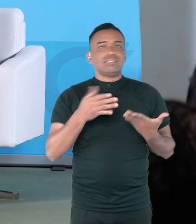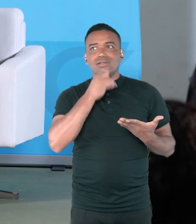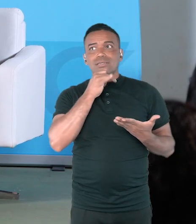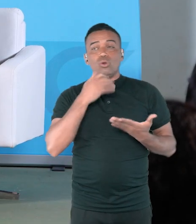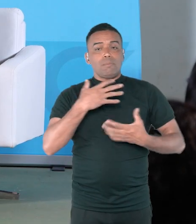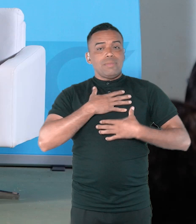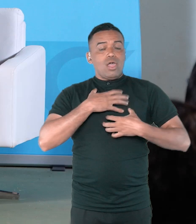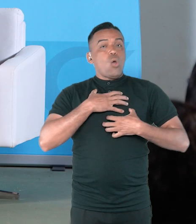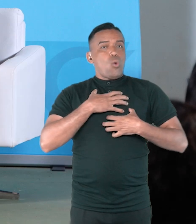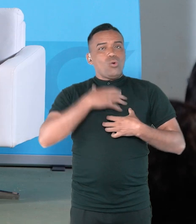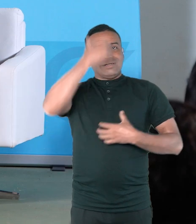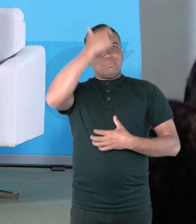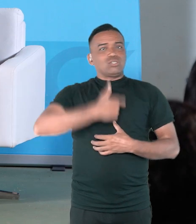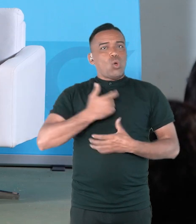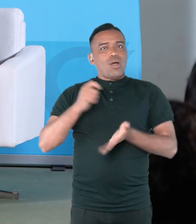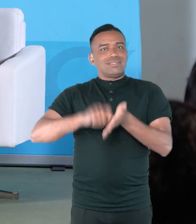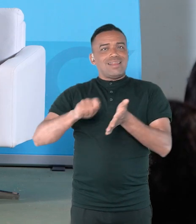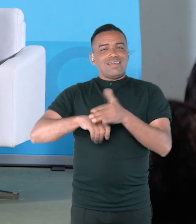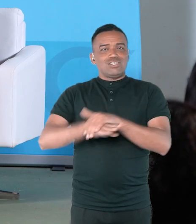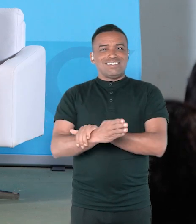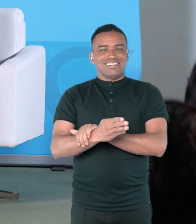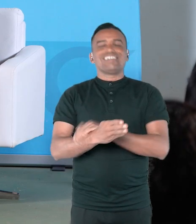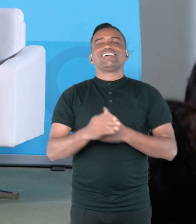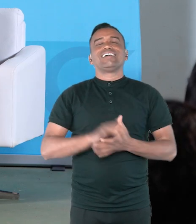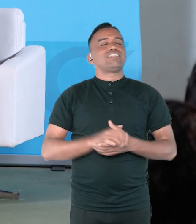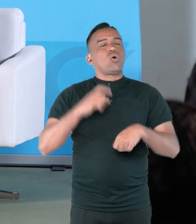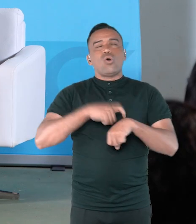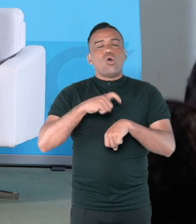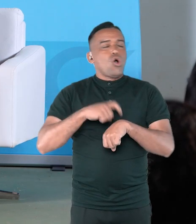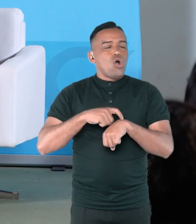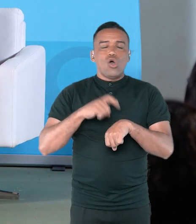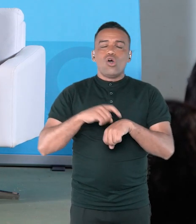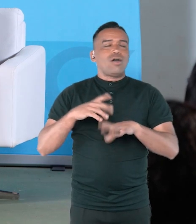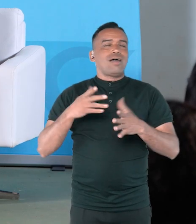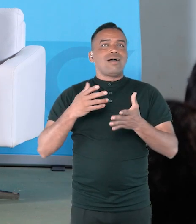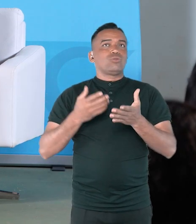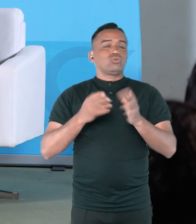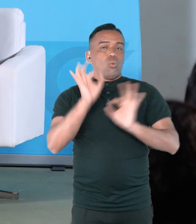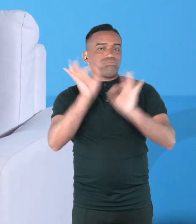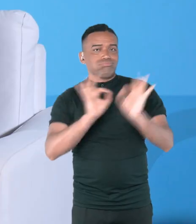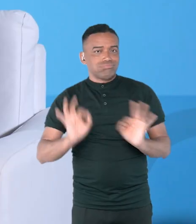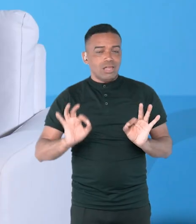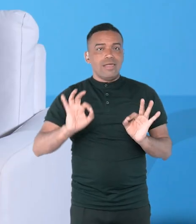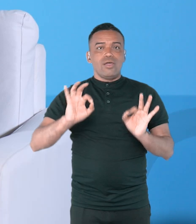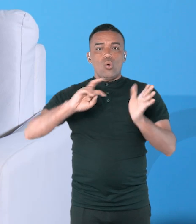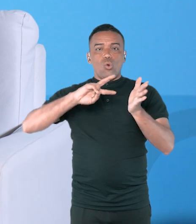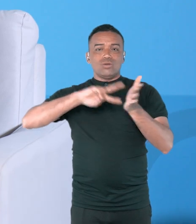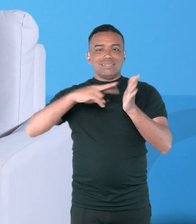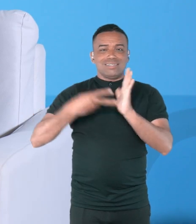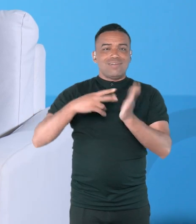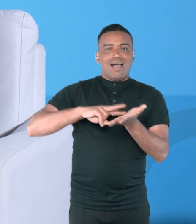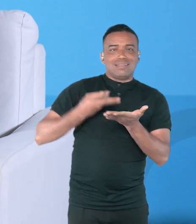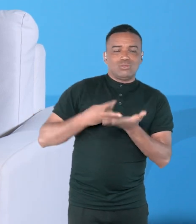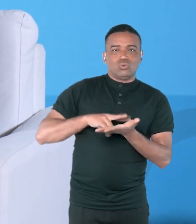ser escrevente vai aparecendo, né? Depois de certa hora, e tudo que eu monto, eu traduzo